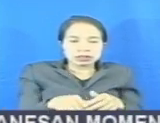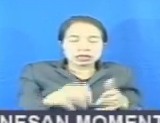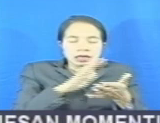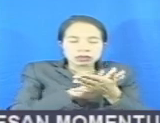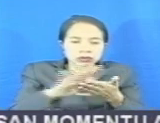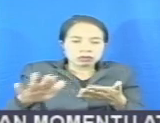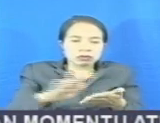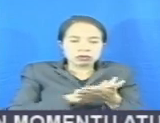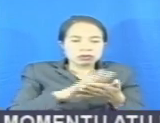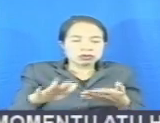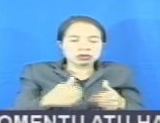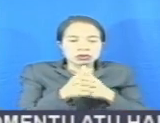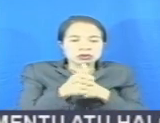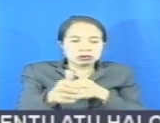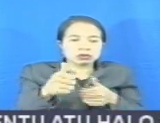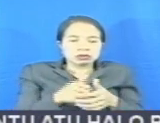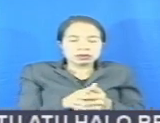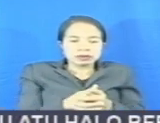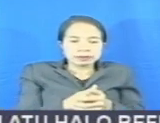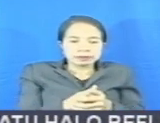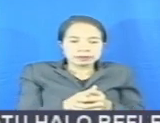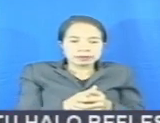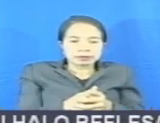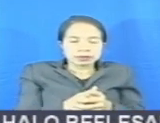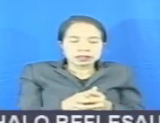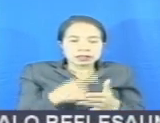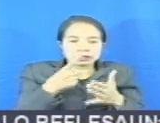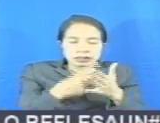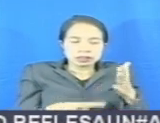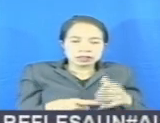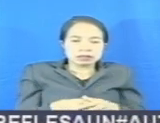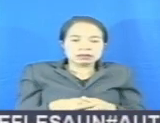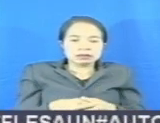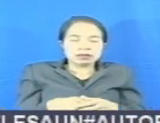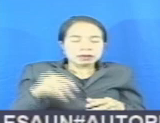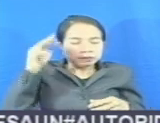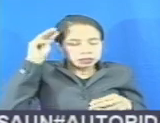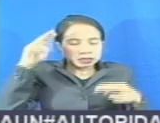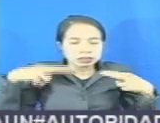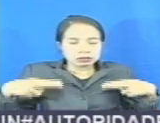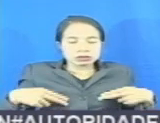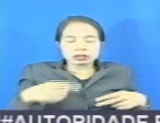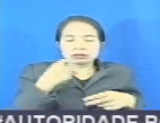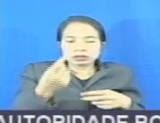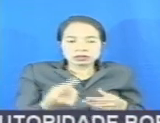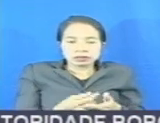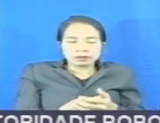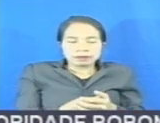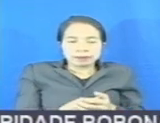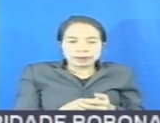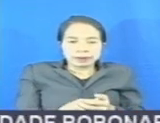limpeza tir orientação de bem aqui também a Ministério Saúde depois de estar a coordenação ao